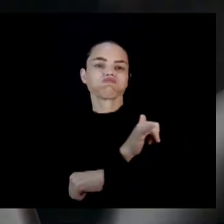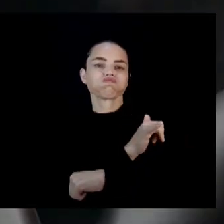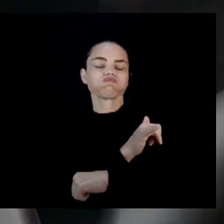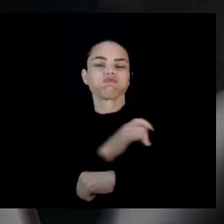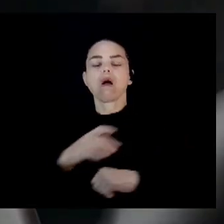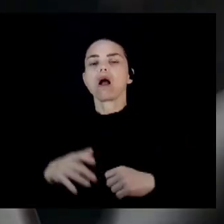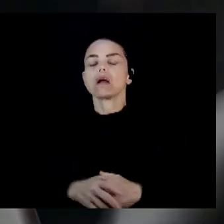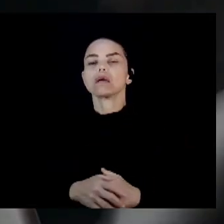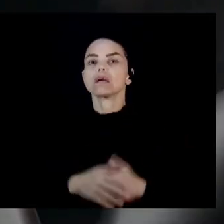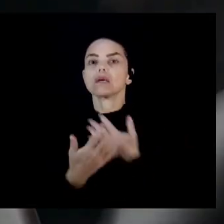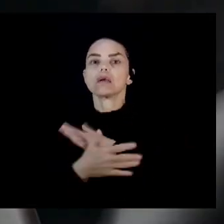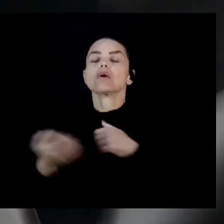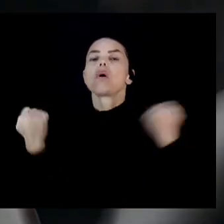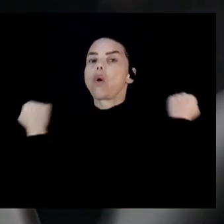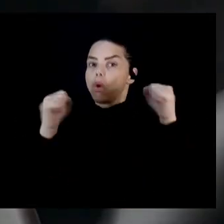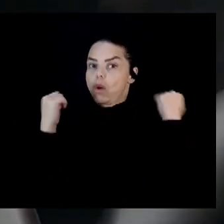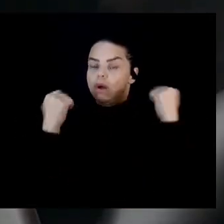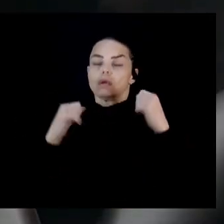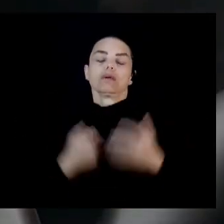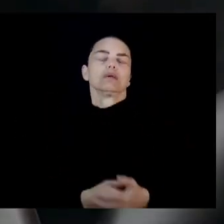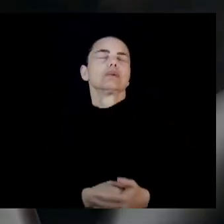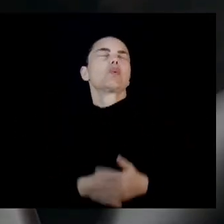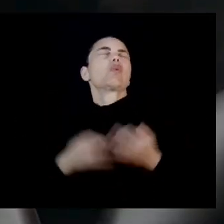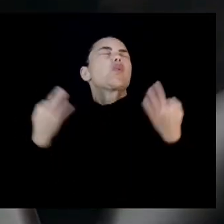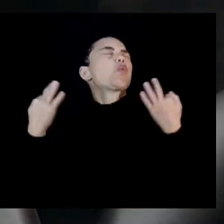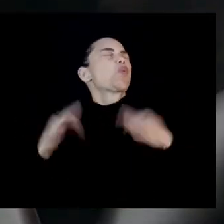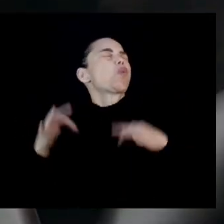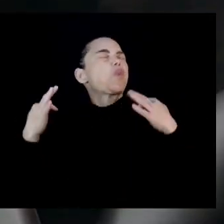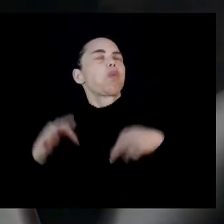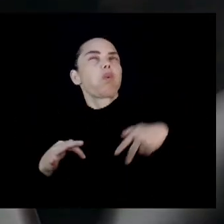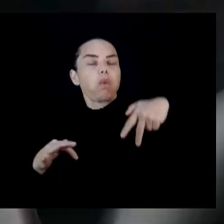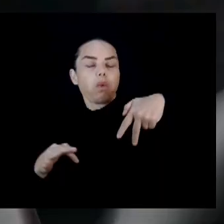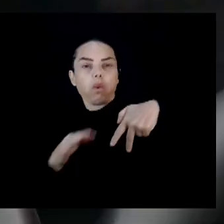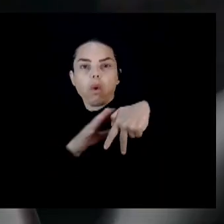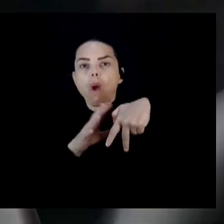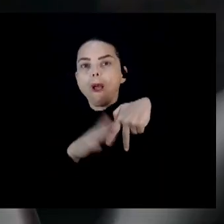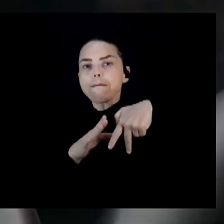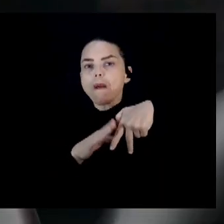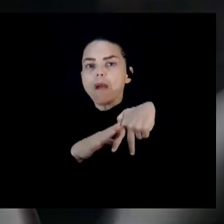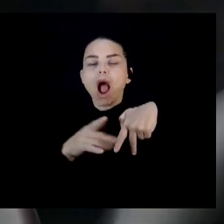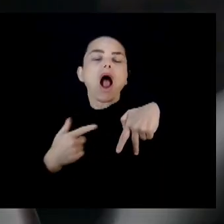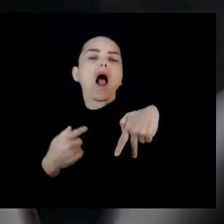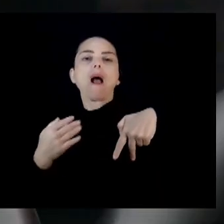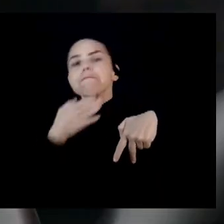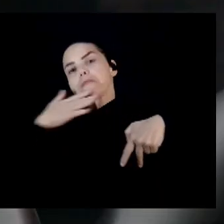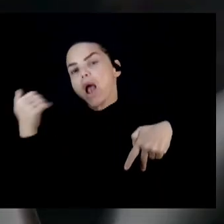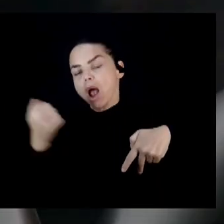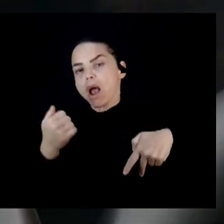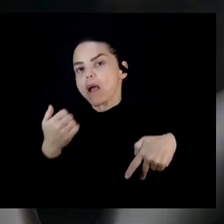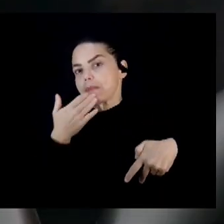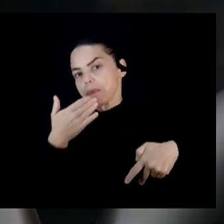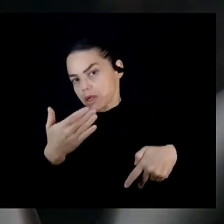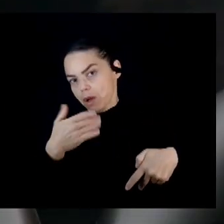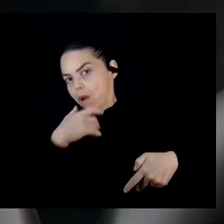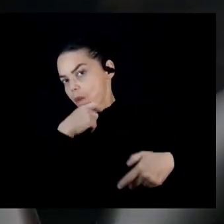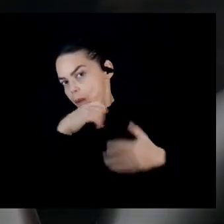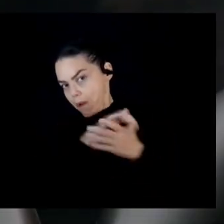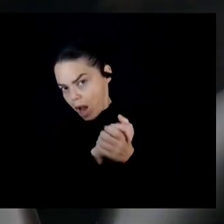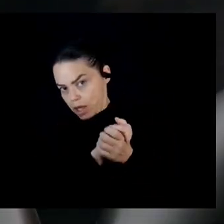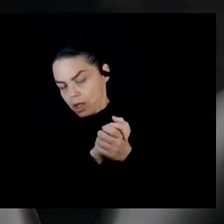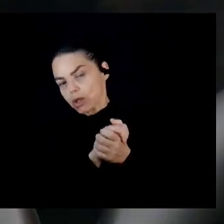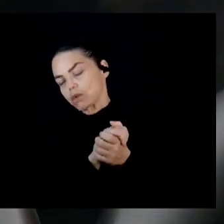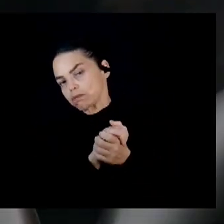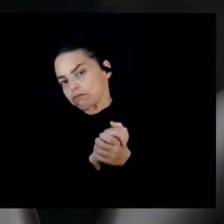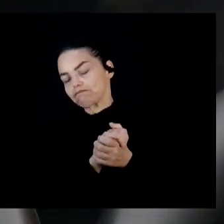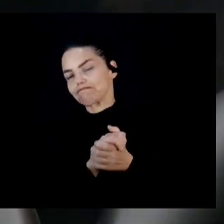isso muda. André, minha dor lombar melhorou. Antes eu pedia para meu marido carregar algumas coisas que eu já consigo pegar sozinha.